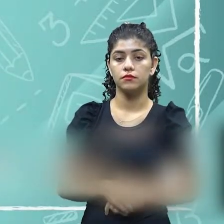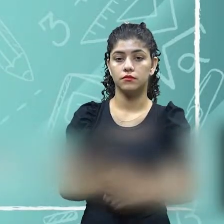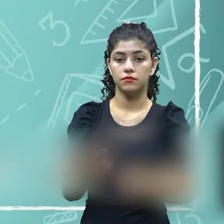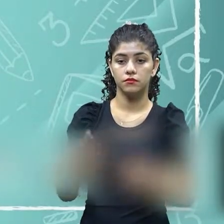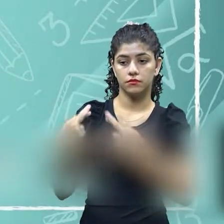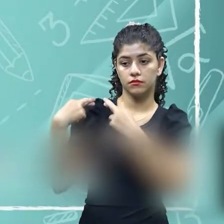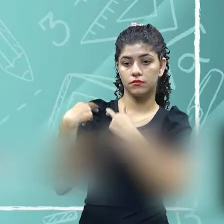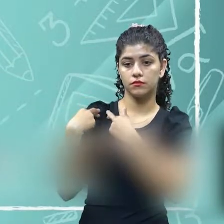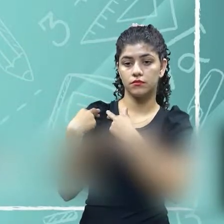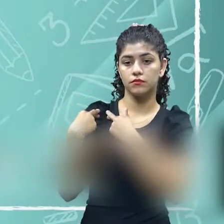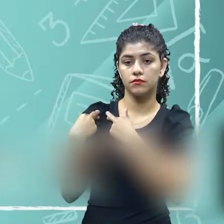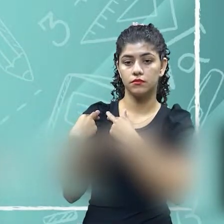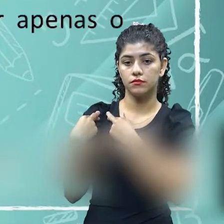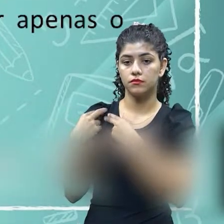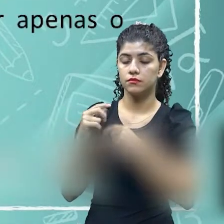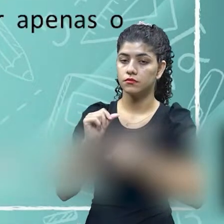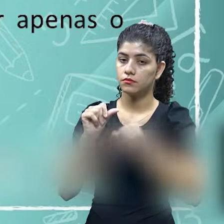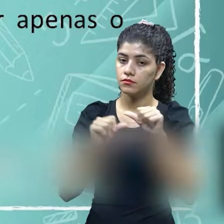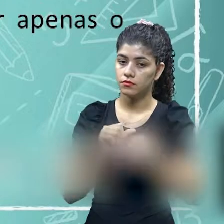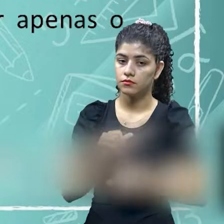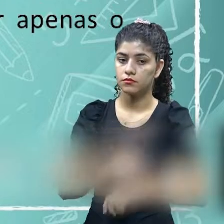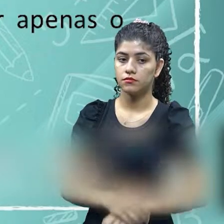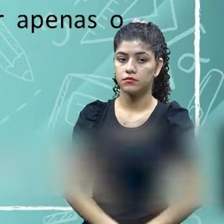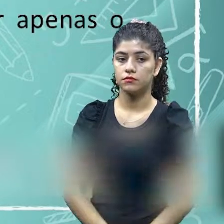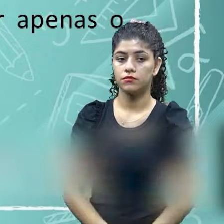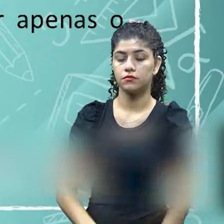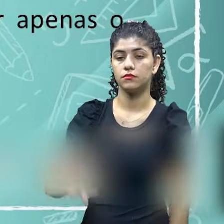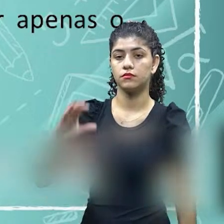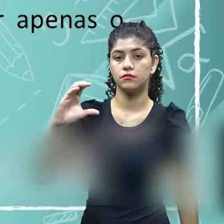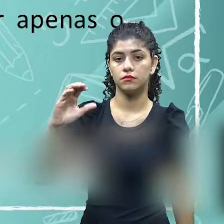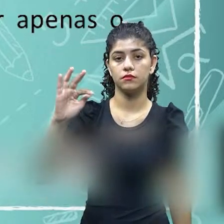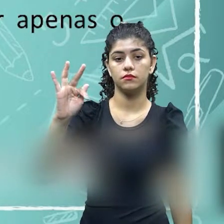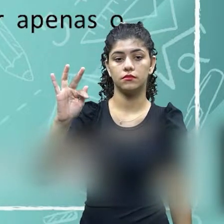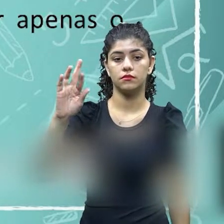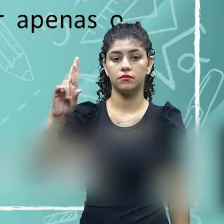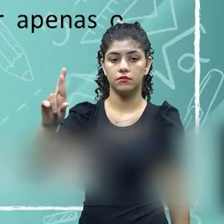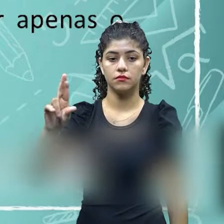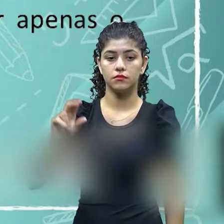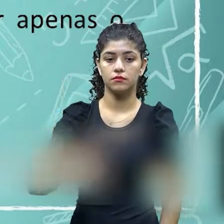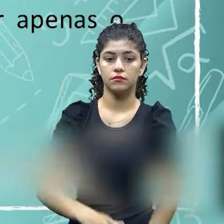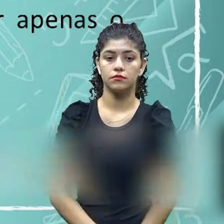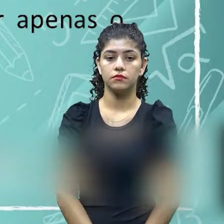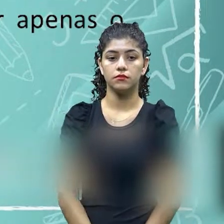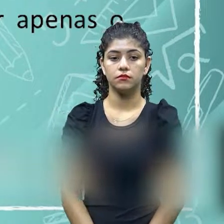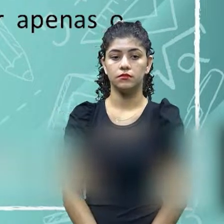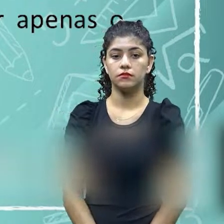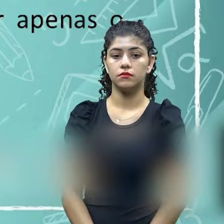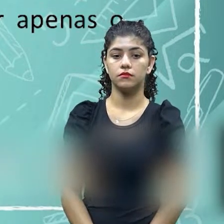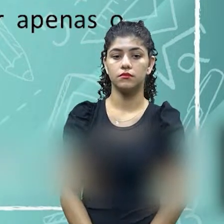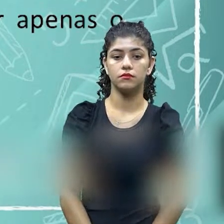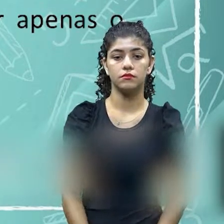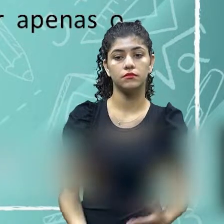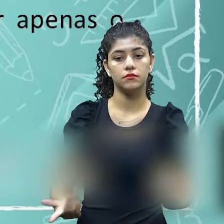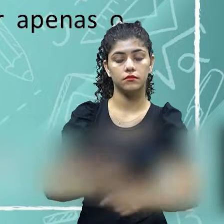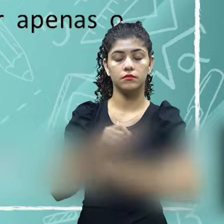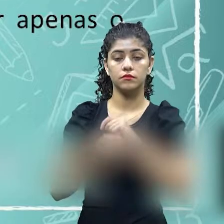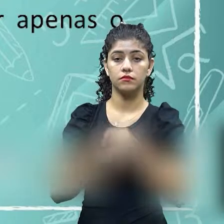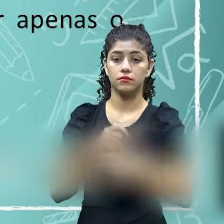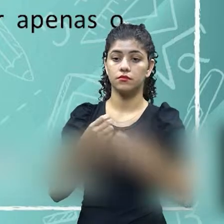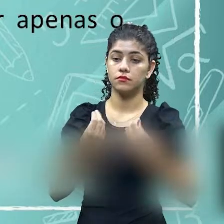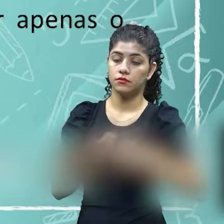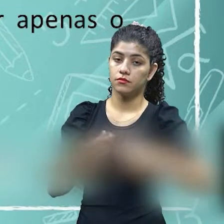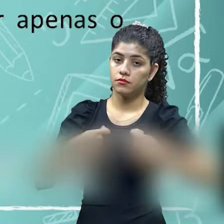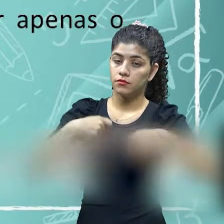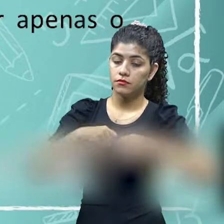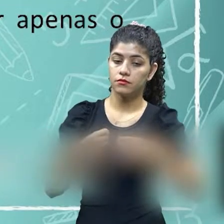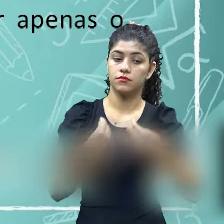estão vinculadas ao importador. CFR, Cost and Freight. O exportador deve entregar a mercadoria